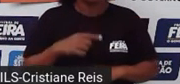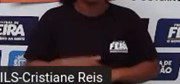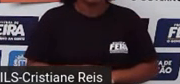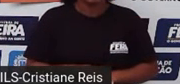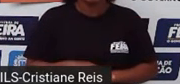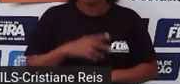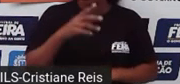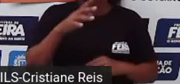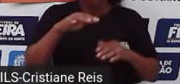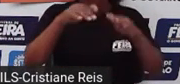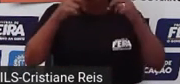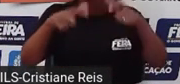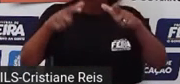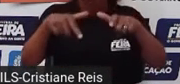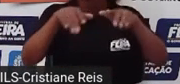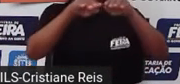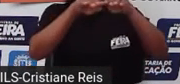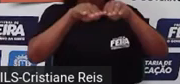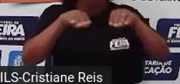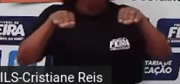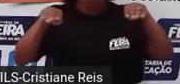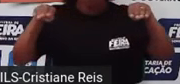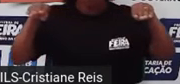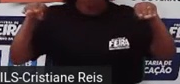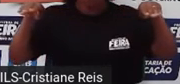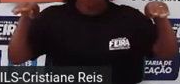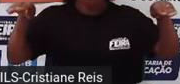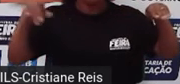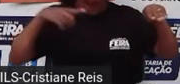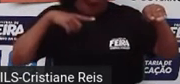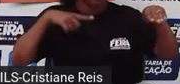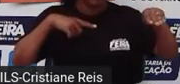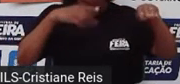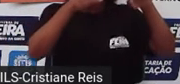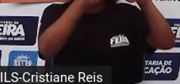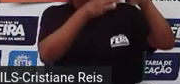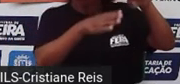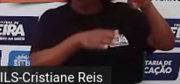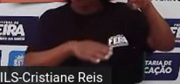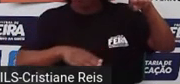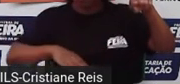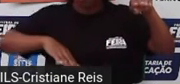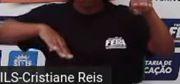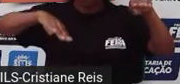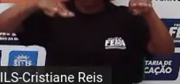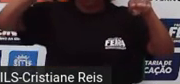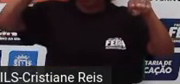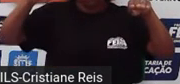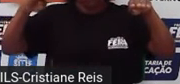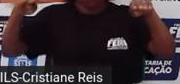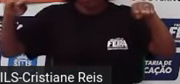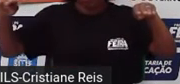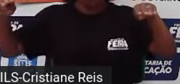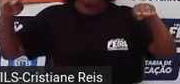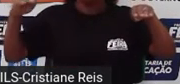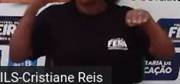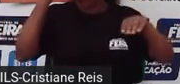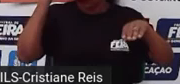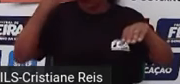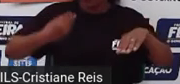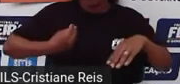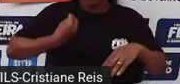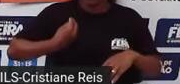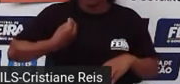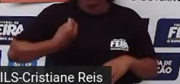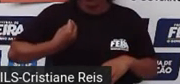preocupa dessas áreas aqui e alguns baixos planaltos e aqui no sul da Ásia nós vamos